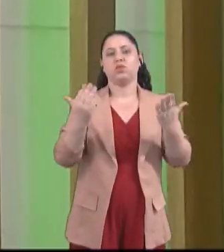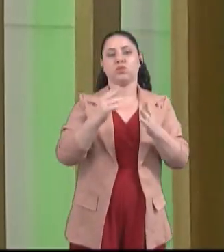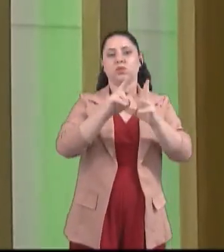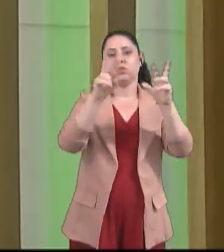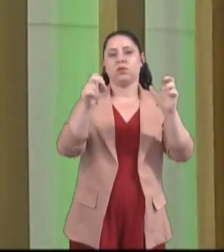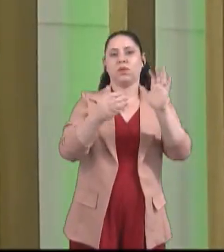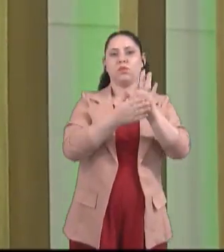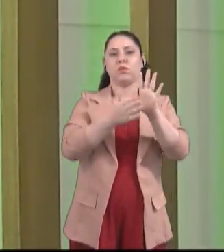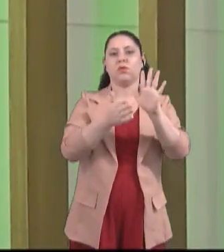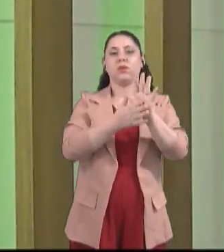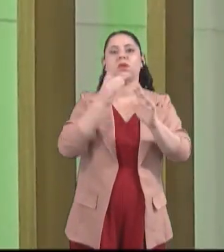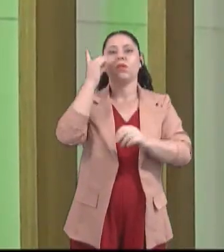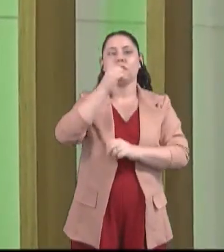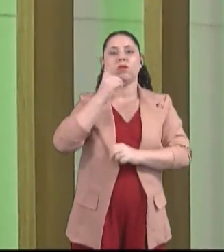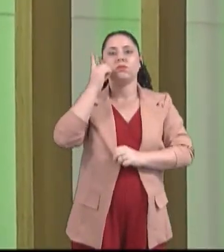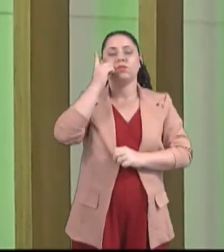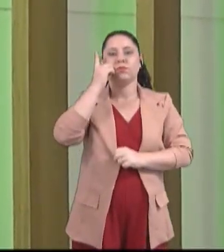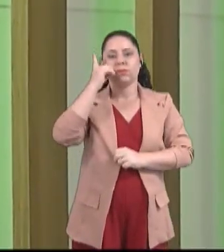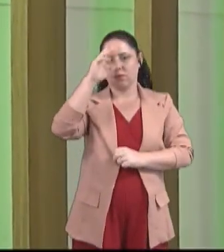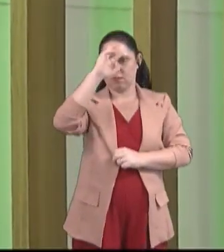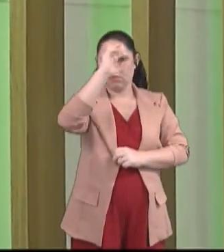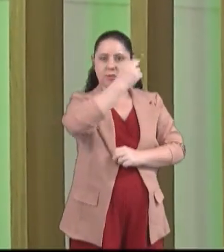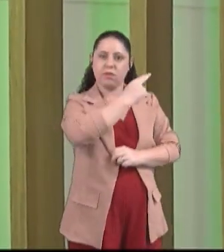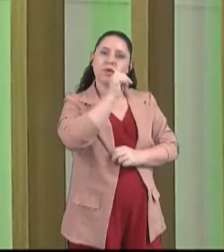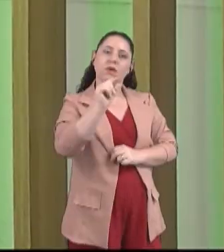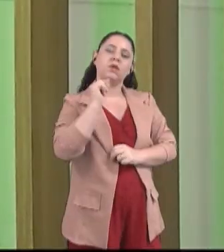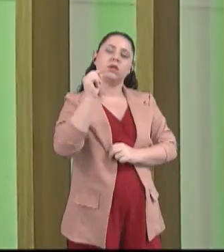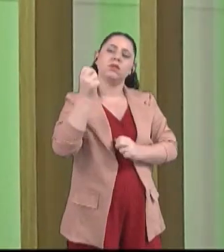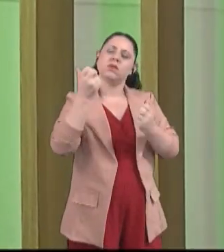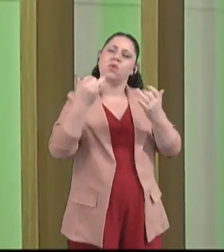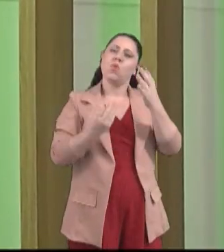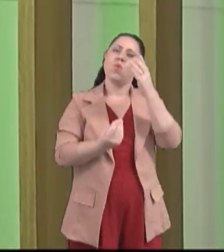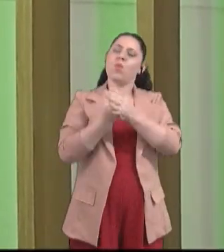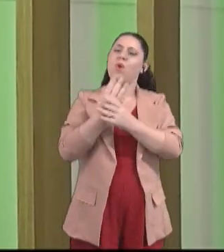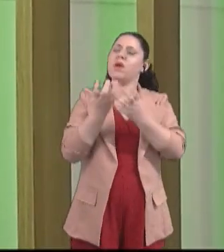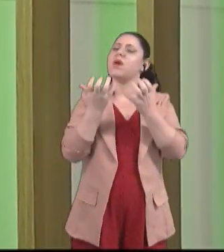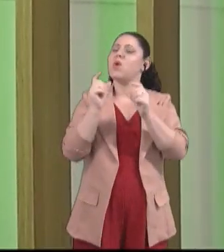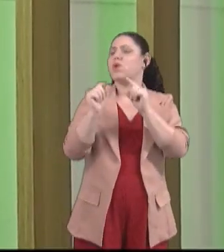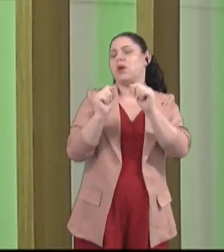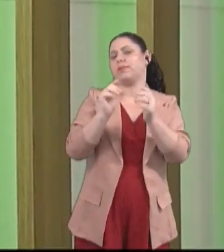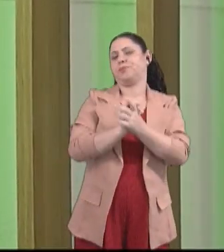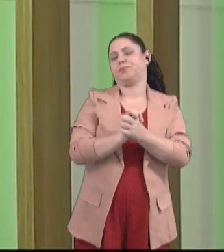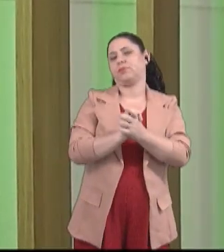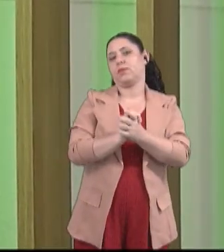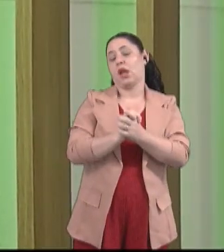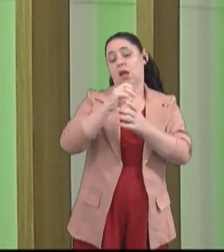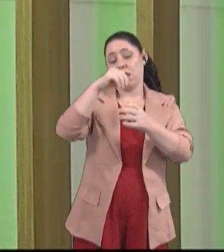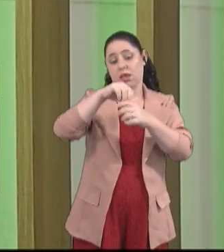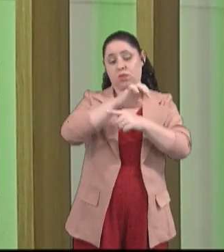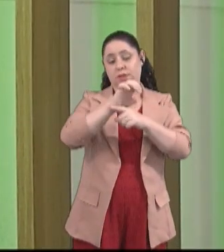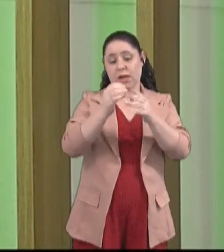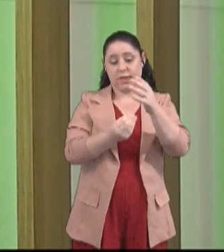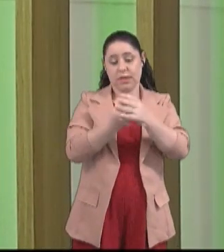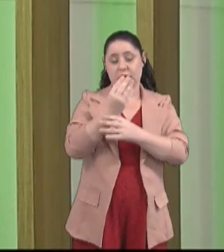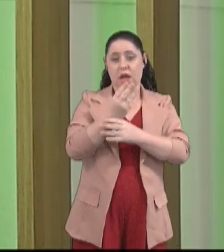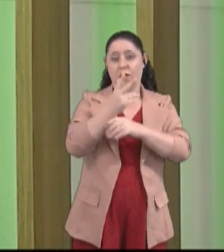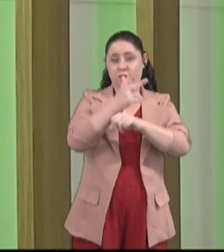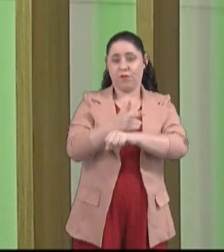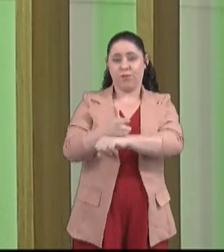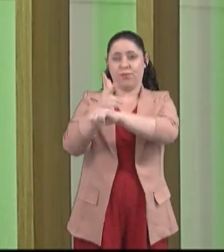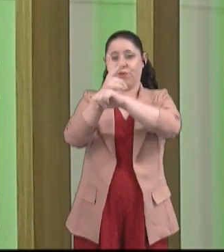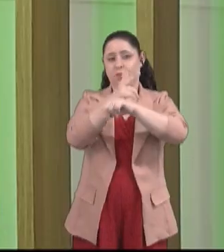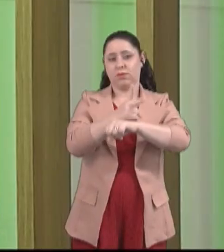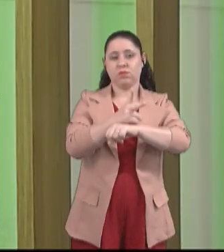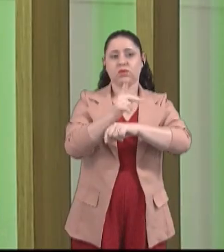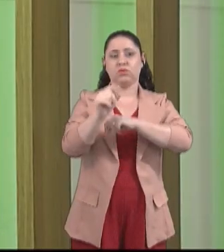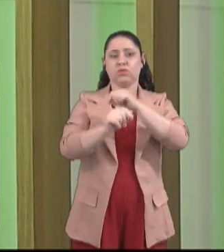matéria proposta pelo deputado professor Rinaldo, que quer criar aqui em Mato Grosso do Sul um programa de vídeo